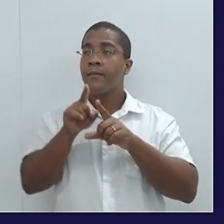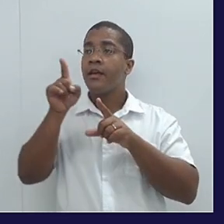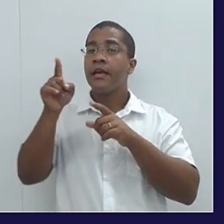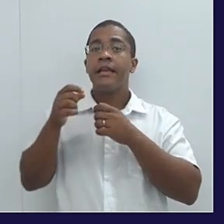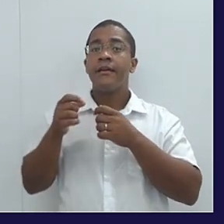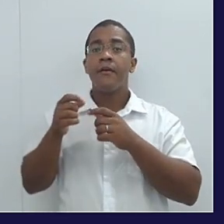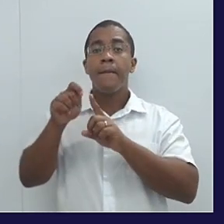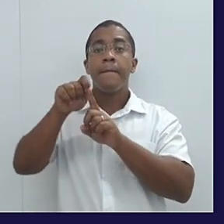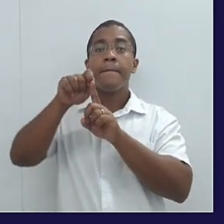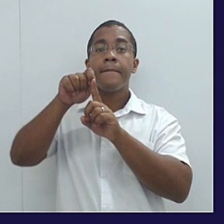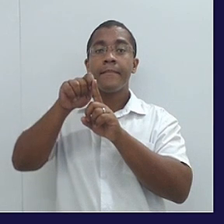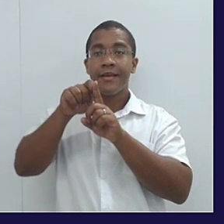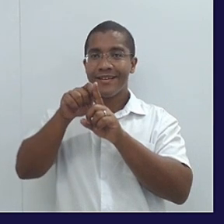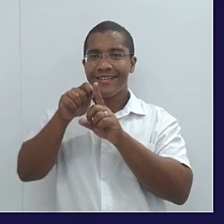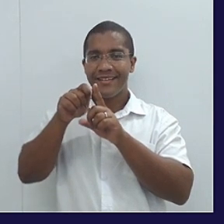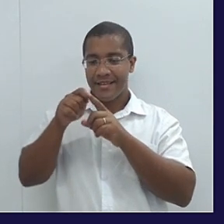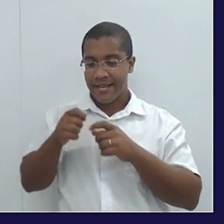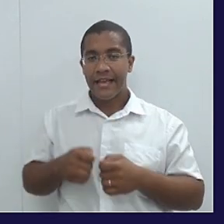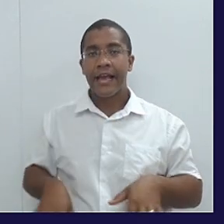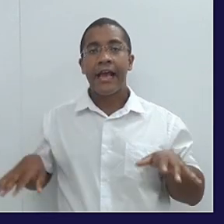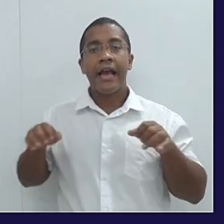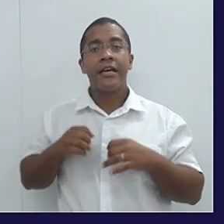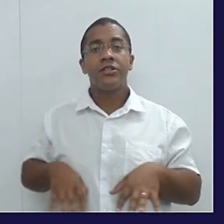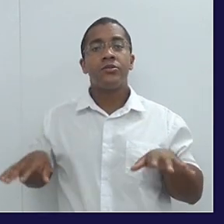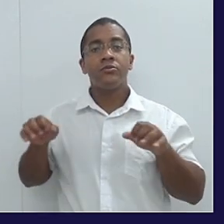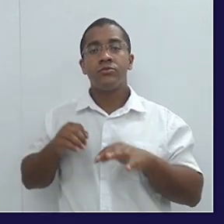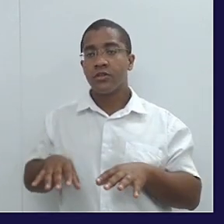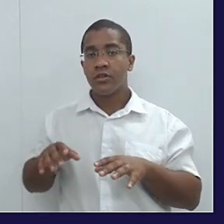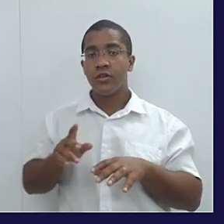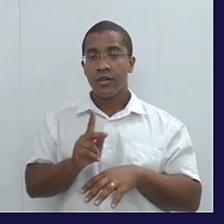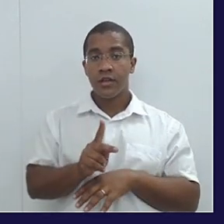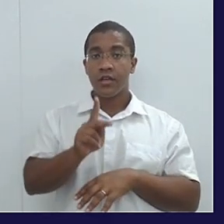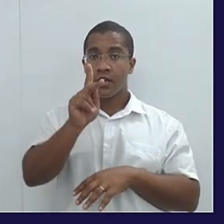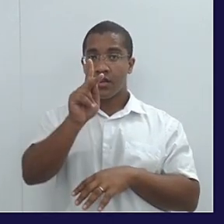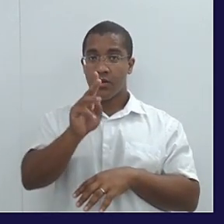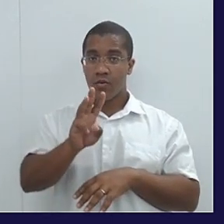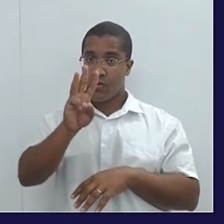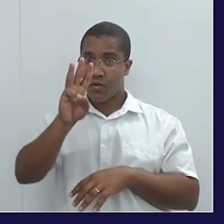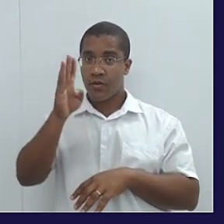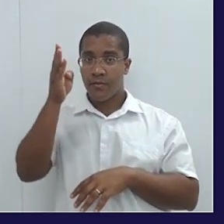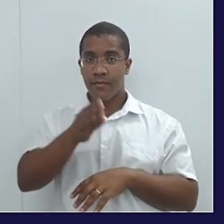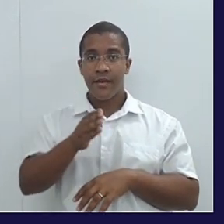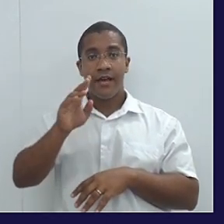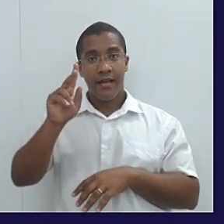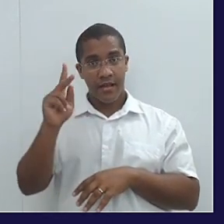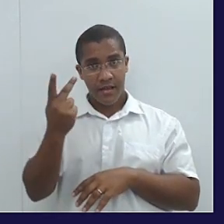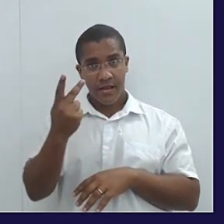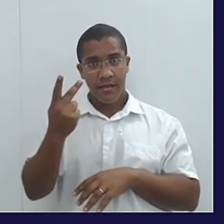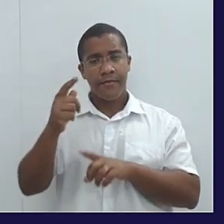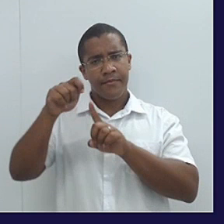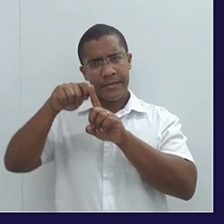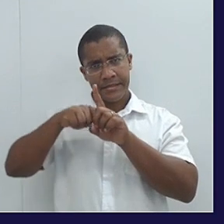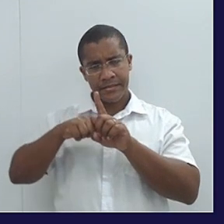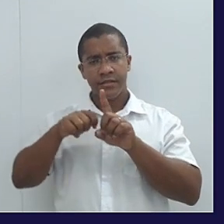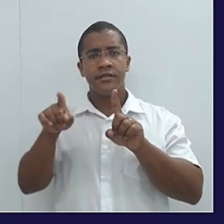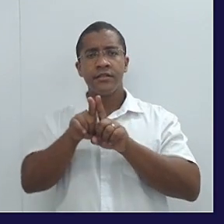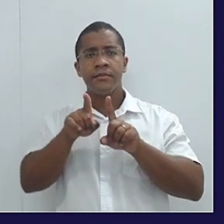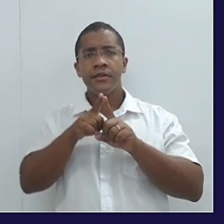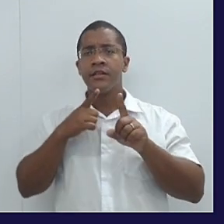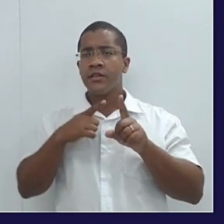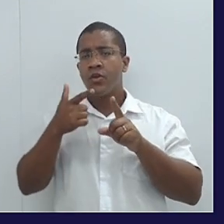do consumo de energia em kWh por mês, né? E tenho também informações adicionais